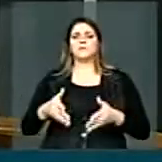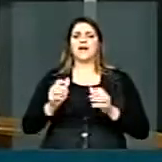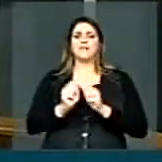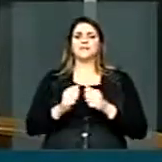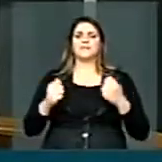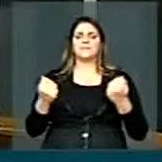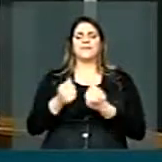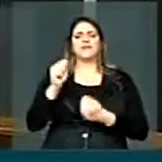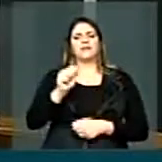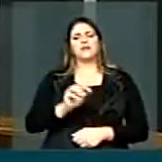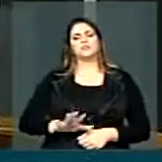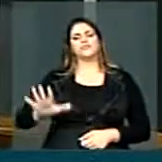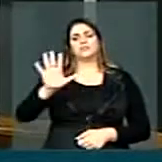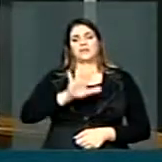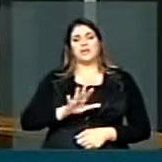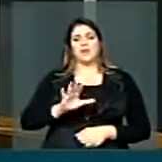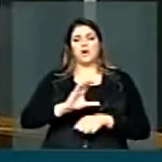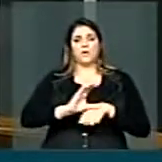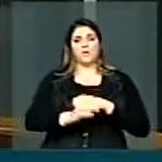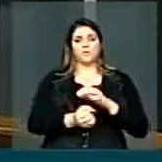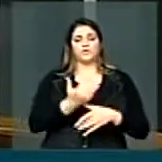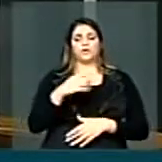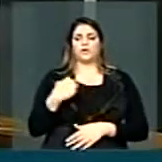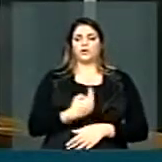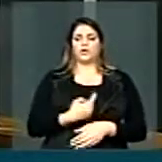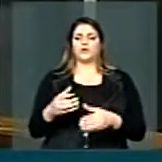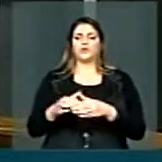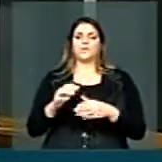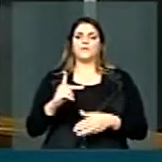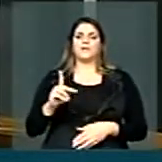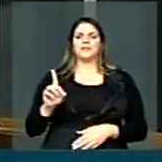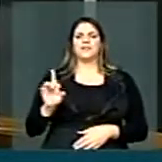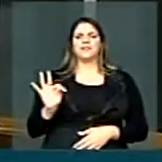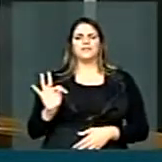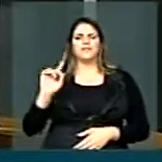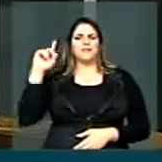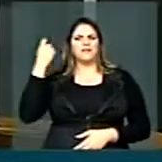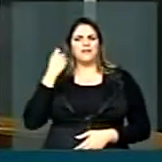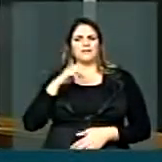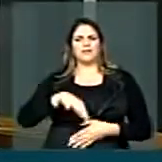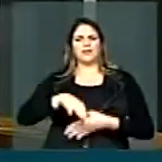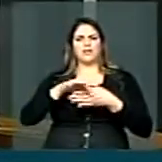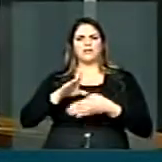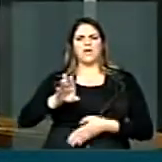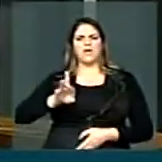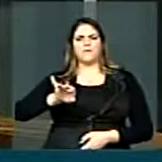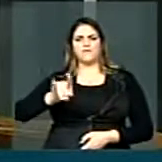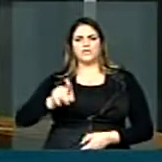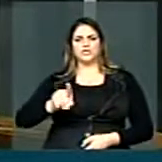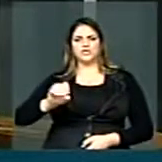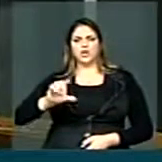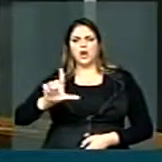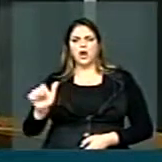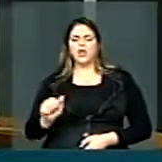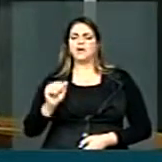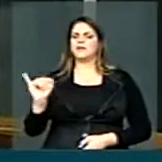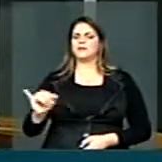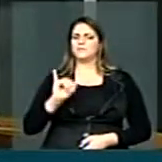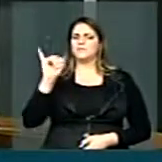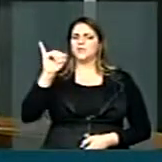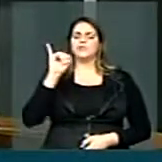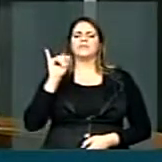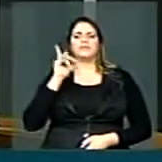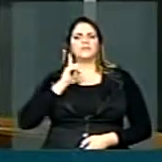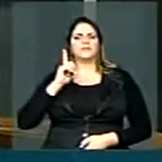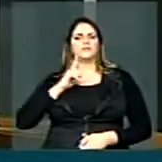Nacional Constituinte, nosso partido PDT, sob a legendária liderança de Brizola, teve atuação de proa, que ficará